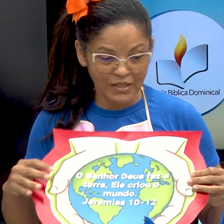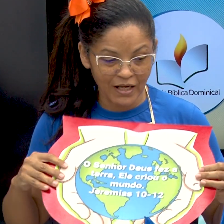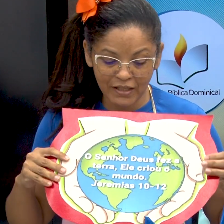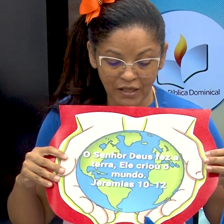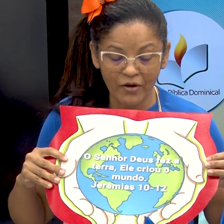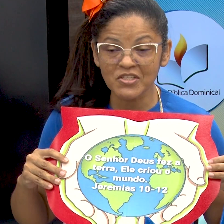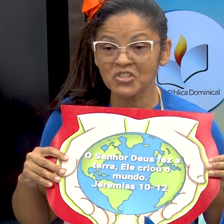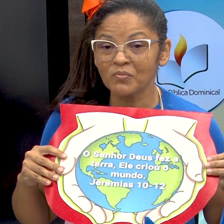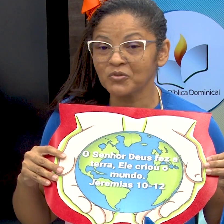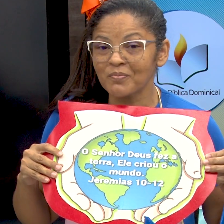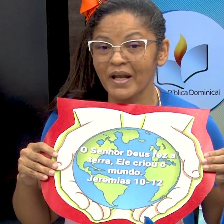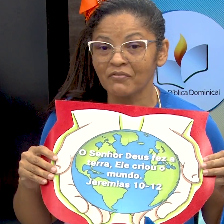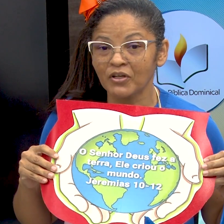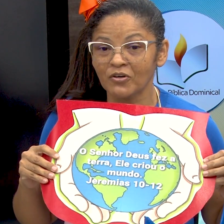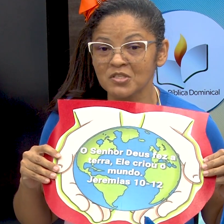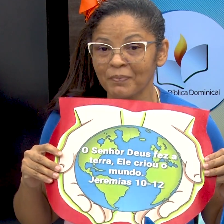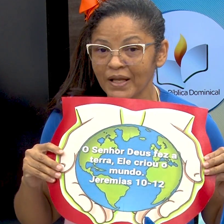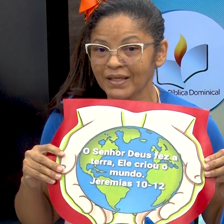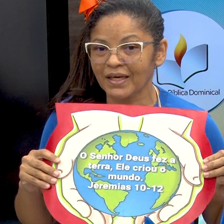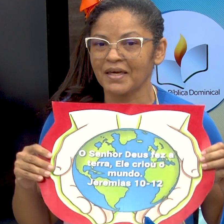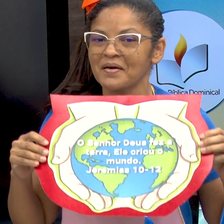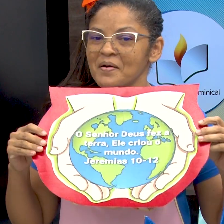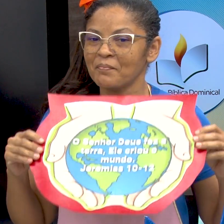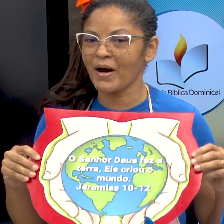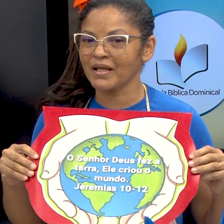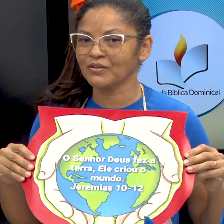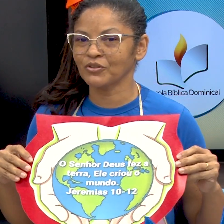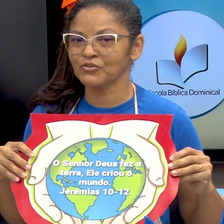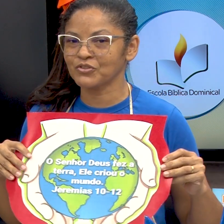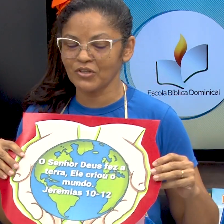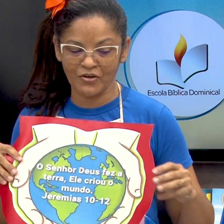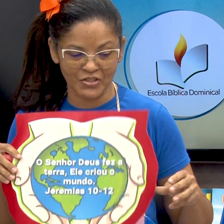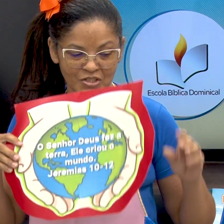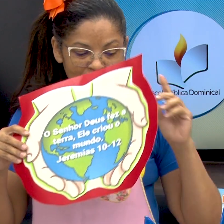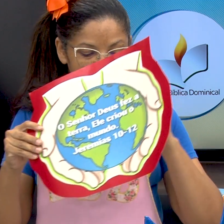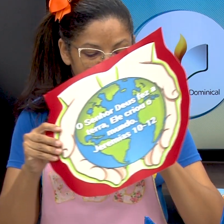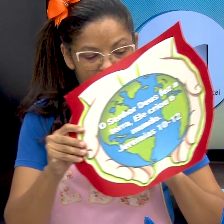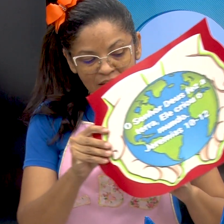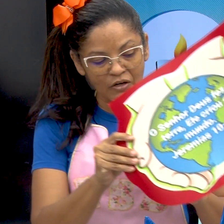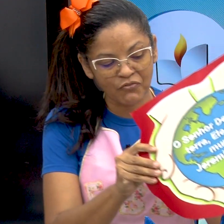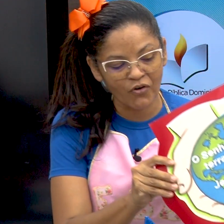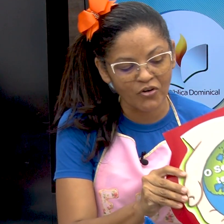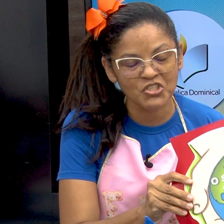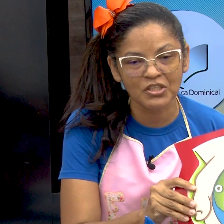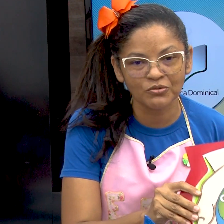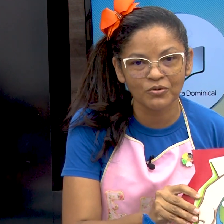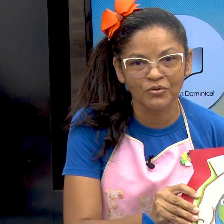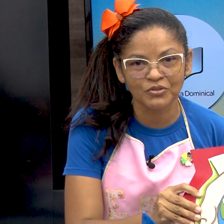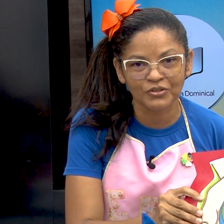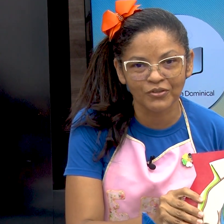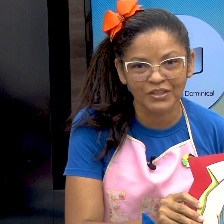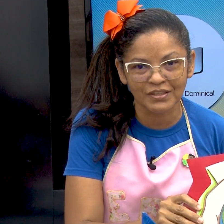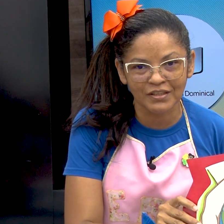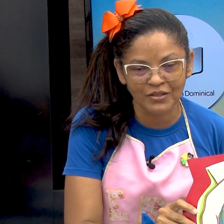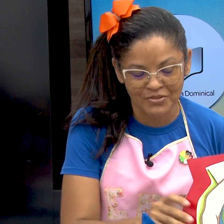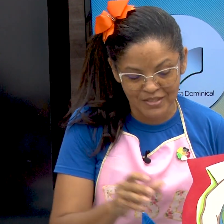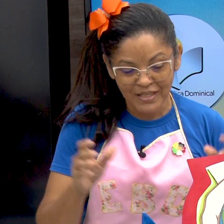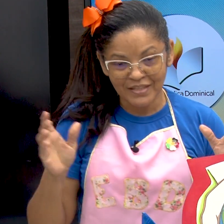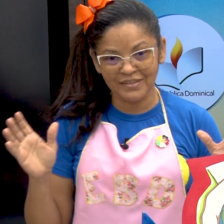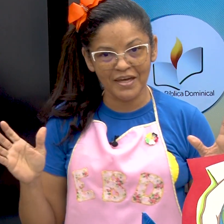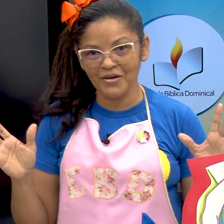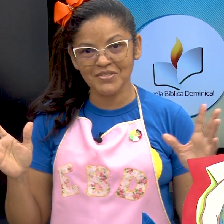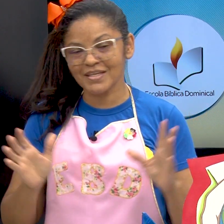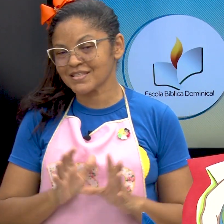mundo e ele criou este mundo maravilhoso para quem para todos nós nada foge do controle de